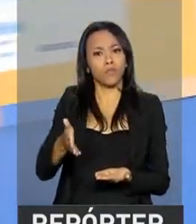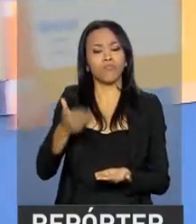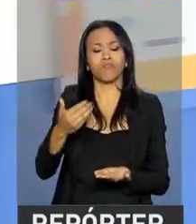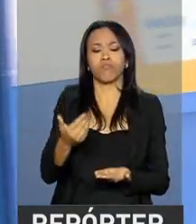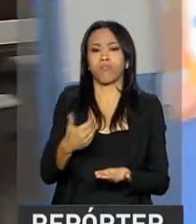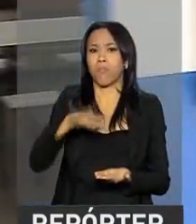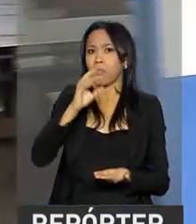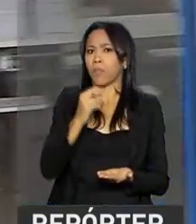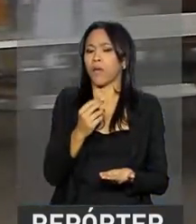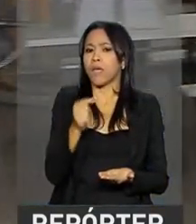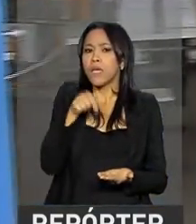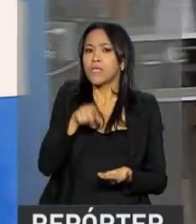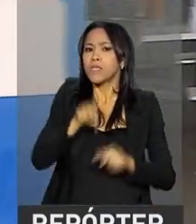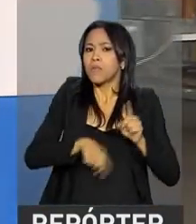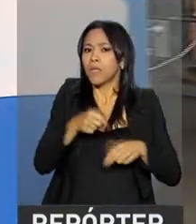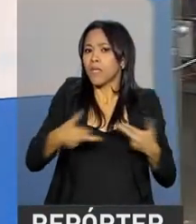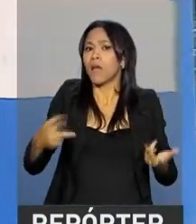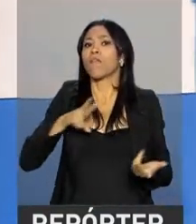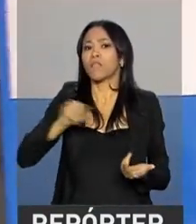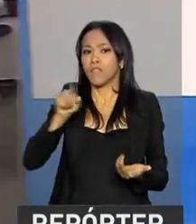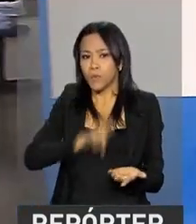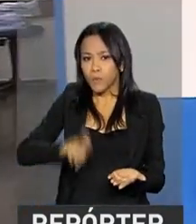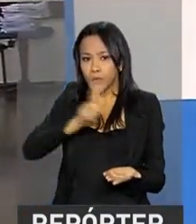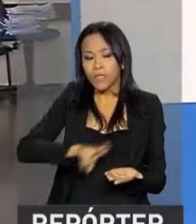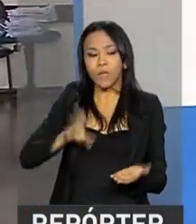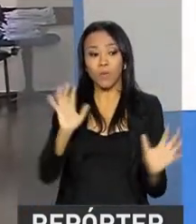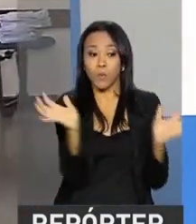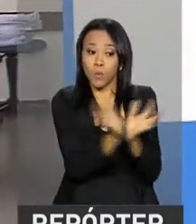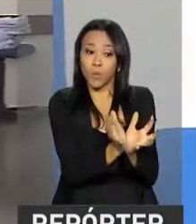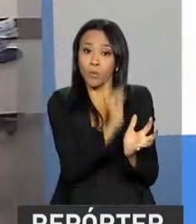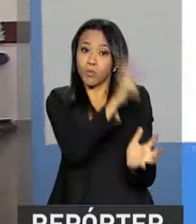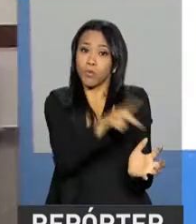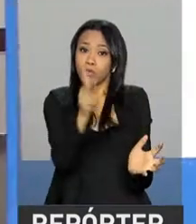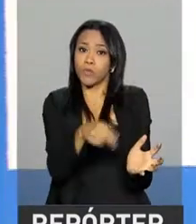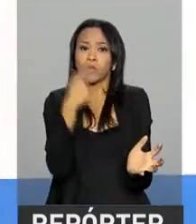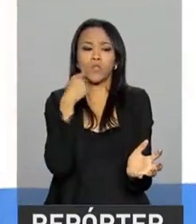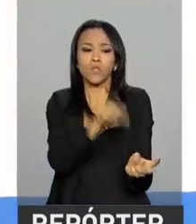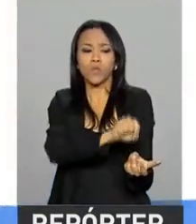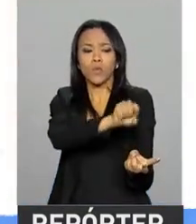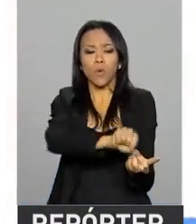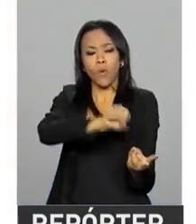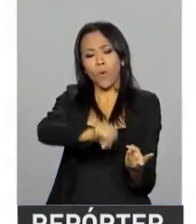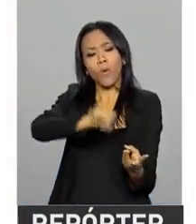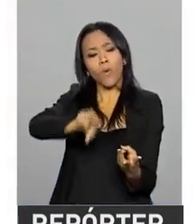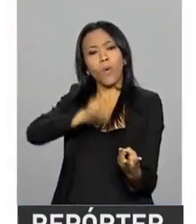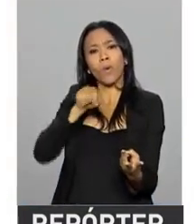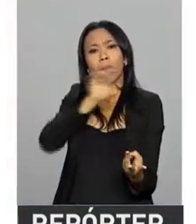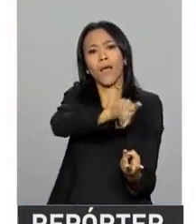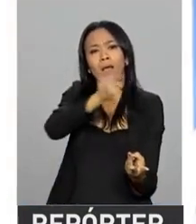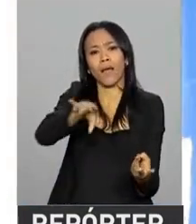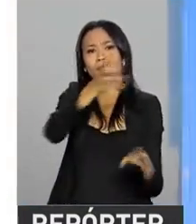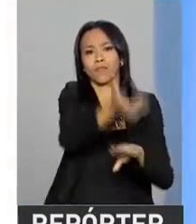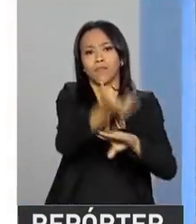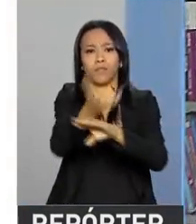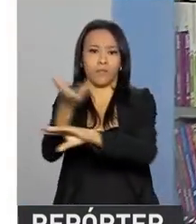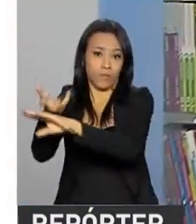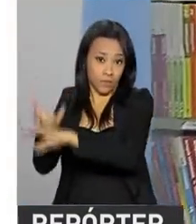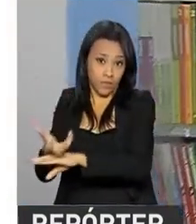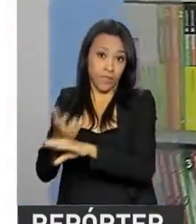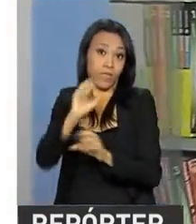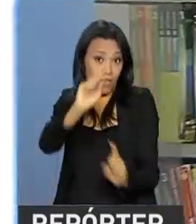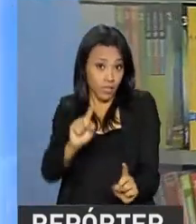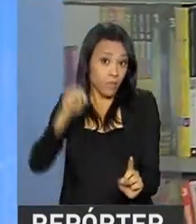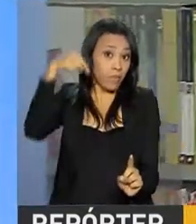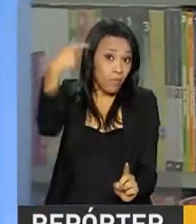educação esse material vai ser usado pela equipe de professores na escolha das coleções adotadas para cada disciplina e no início do próximo